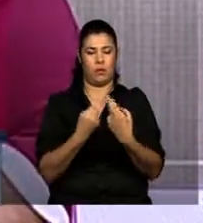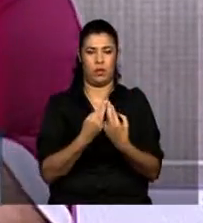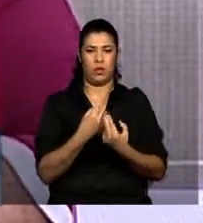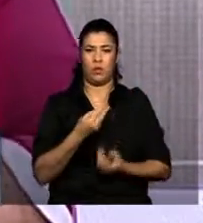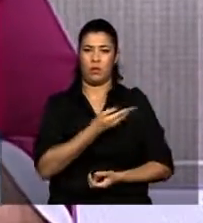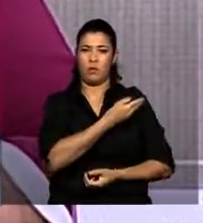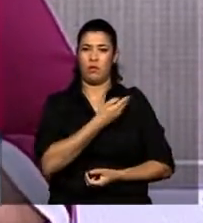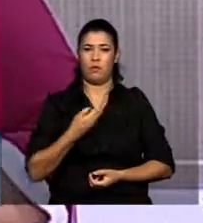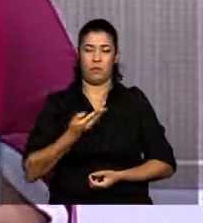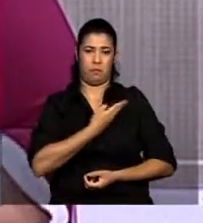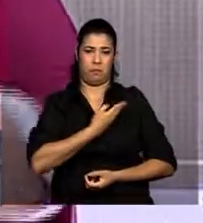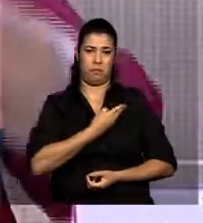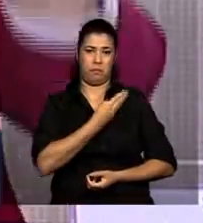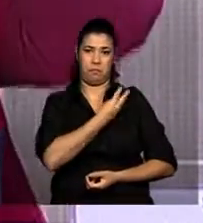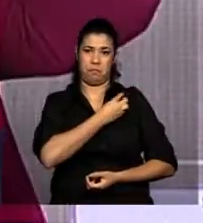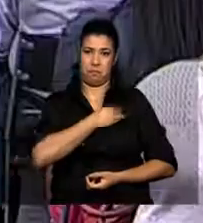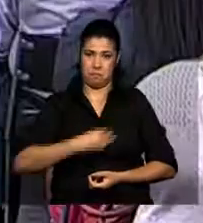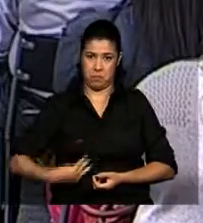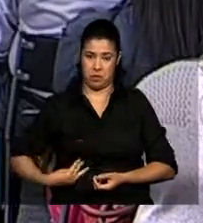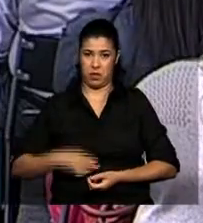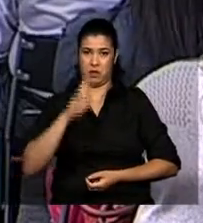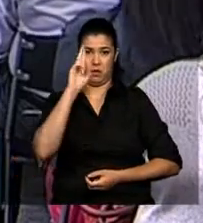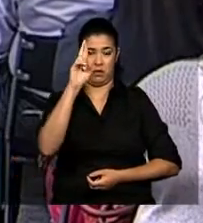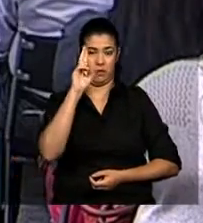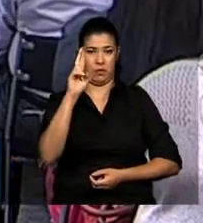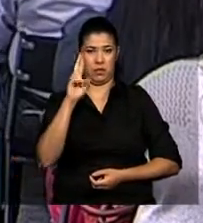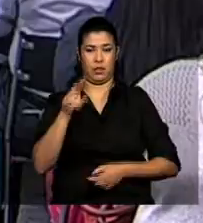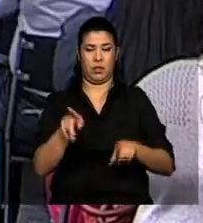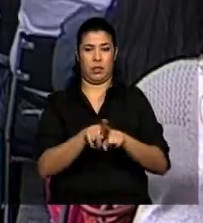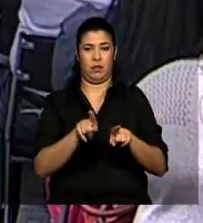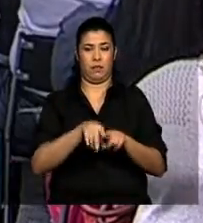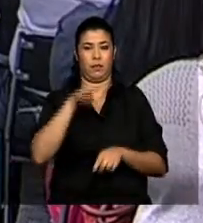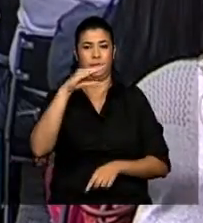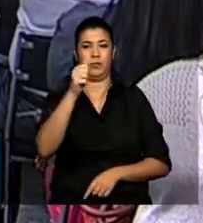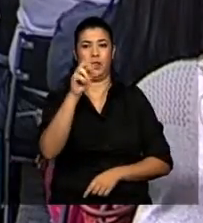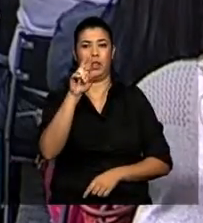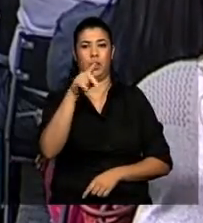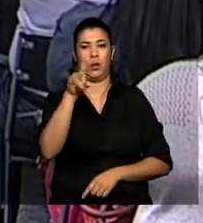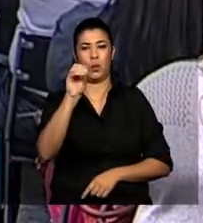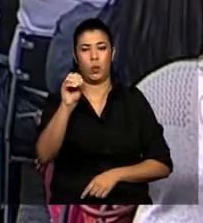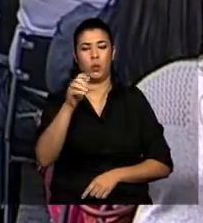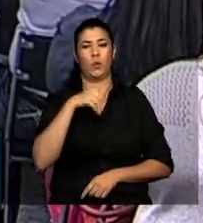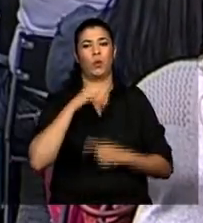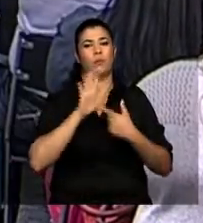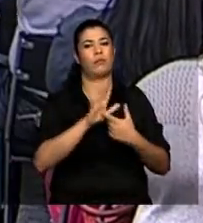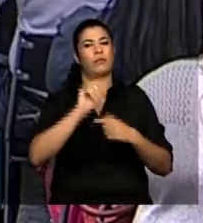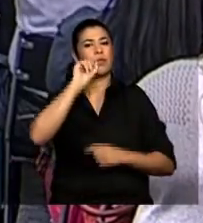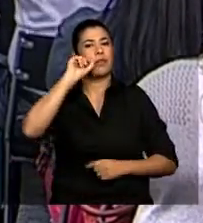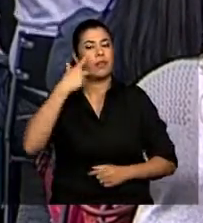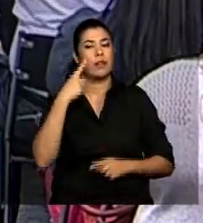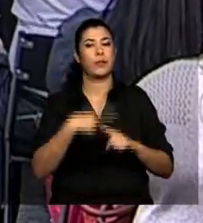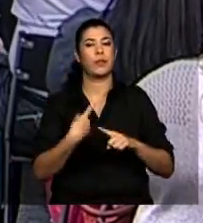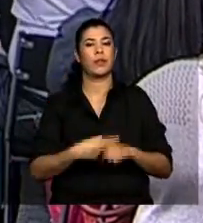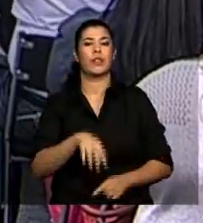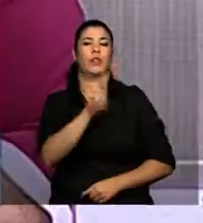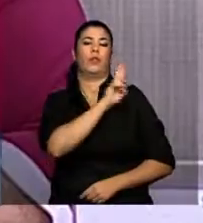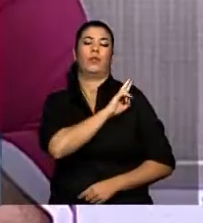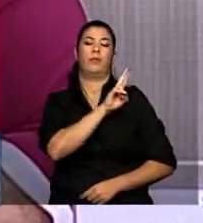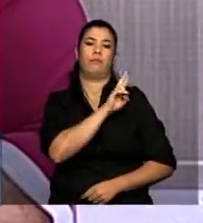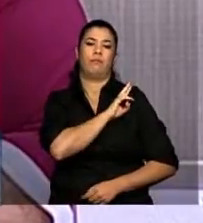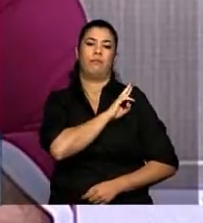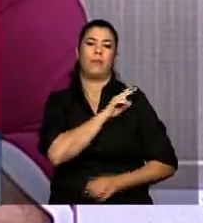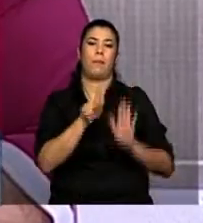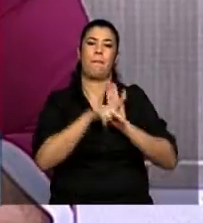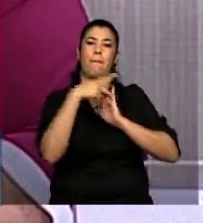aqui, tá ali o nosso representante, né, do ministro Cardoso, deixou bastante claro, porque foi compromisso, inclusive,